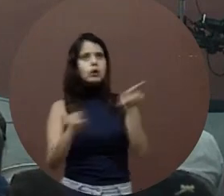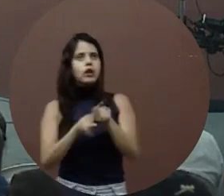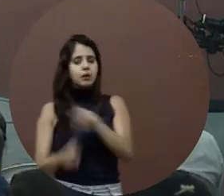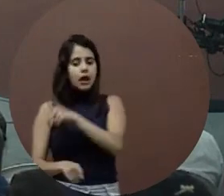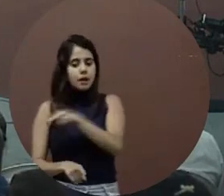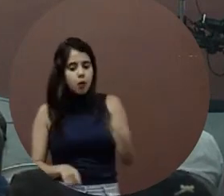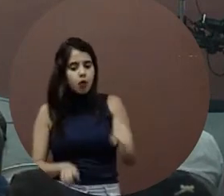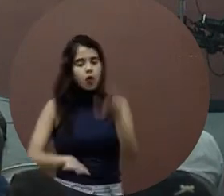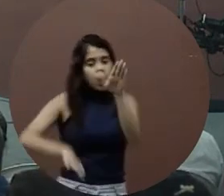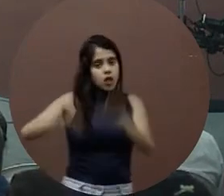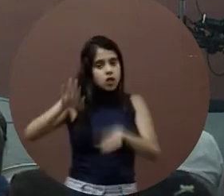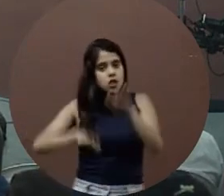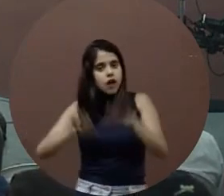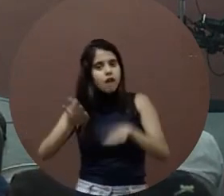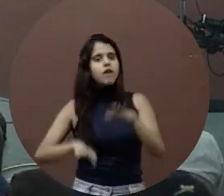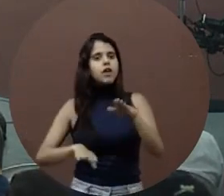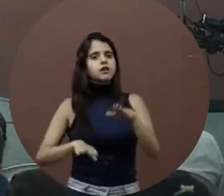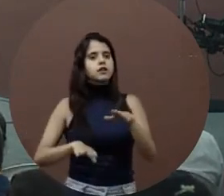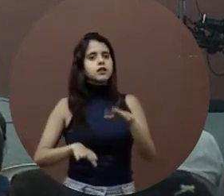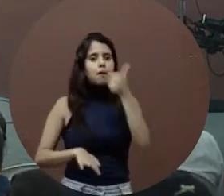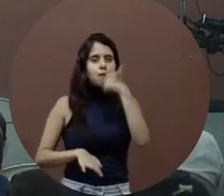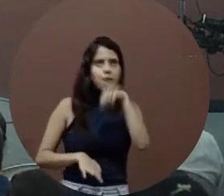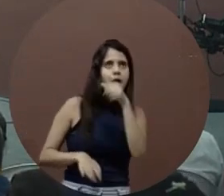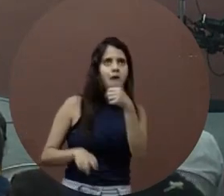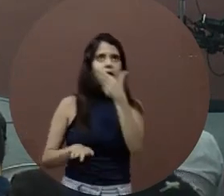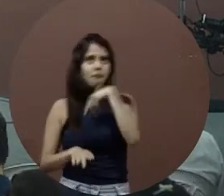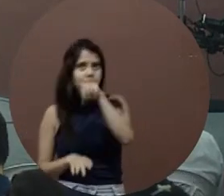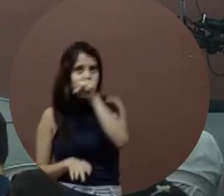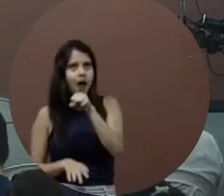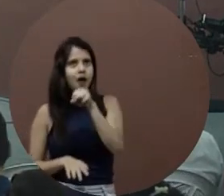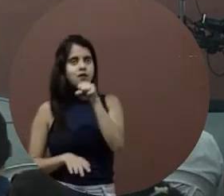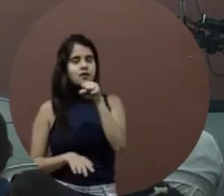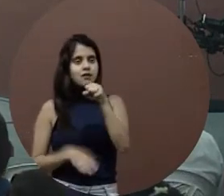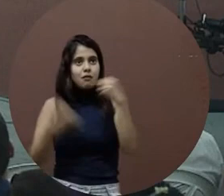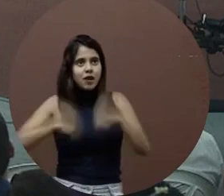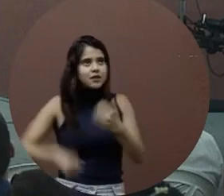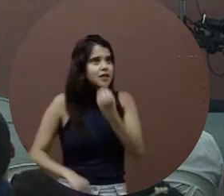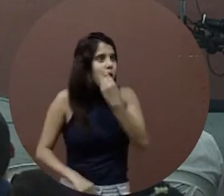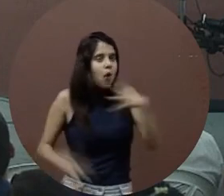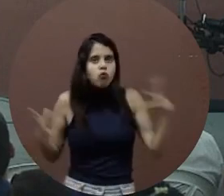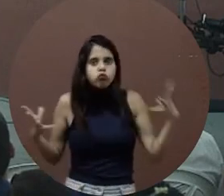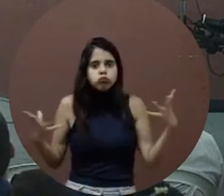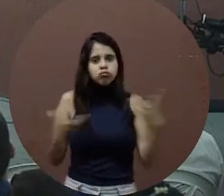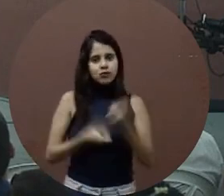até mãe, se for o caso, para aconselhar a mãe. Você tem que ser tudo.